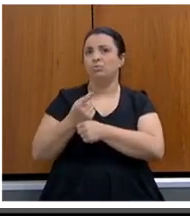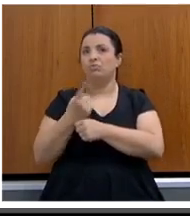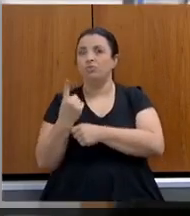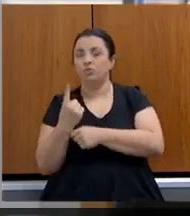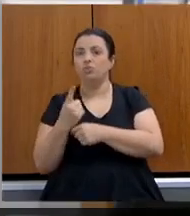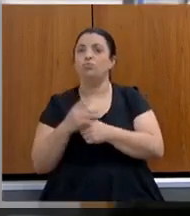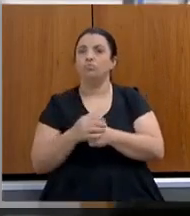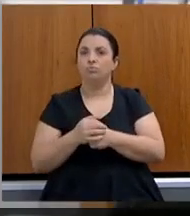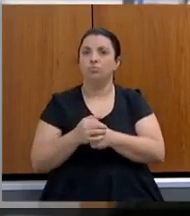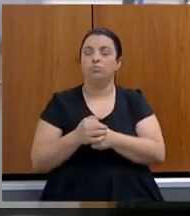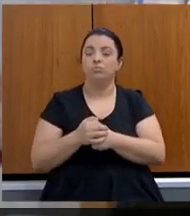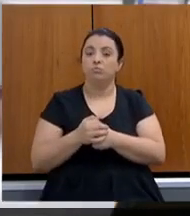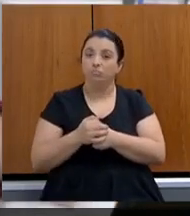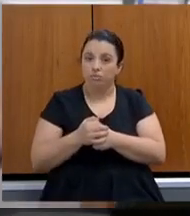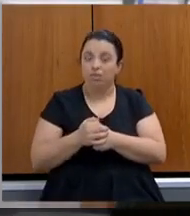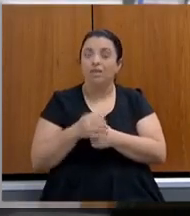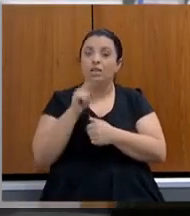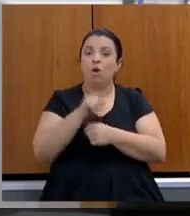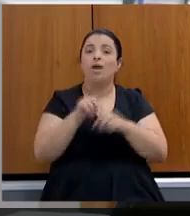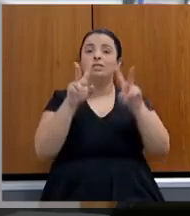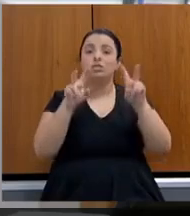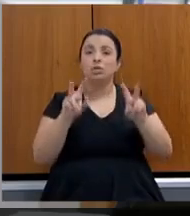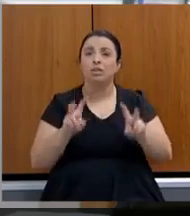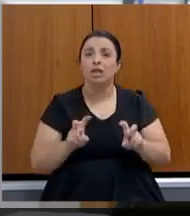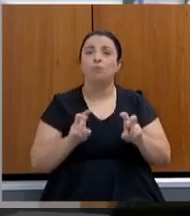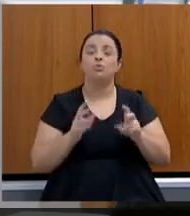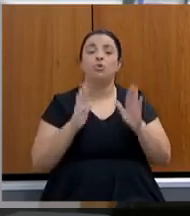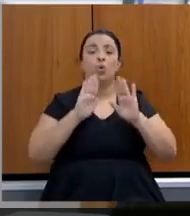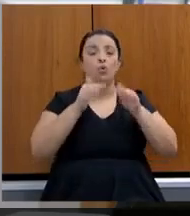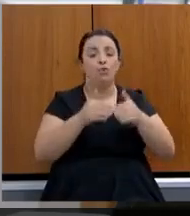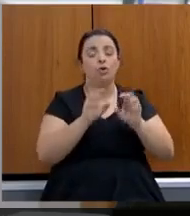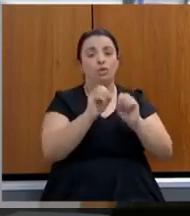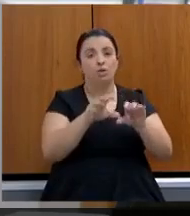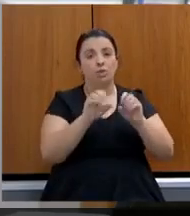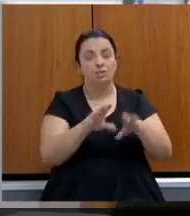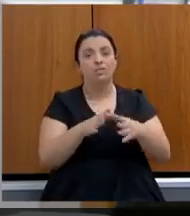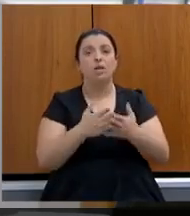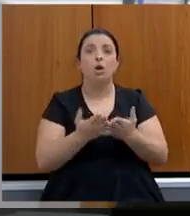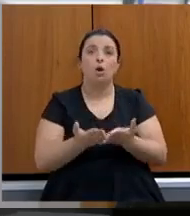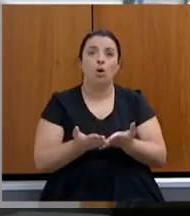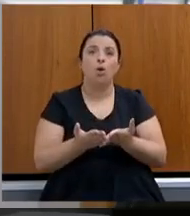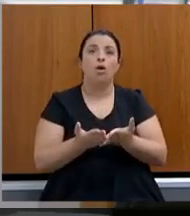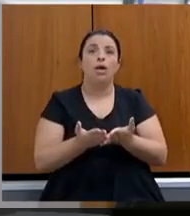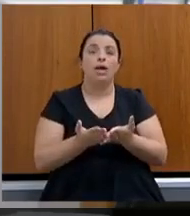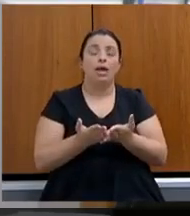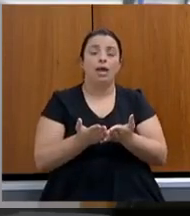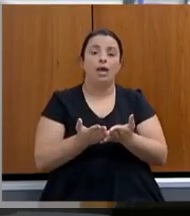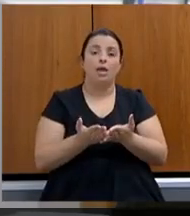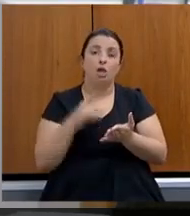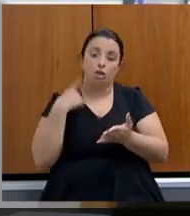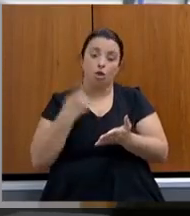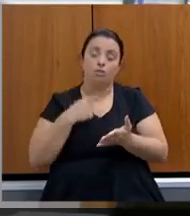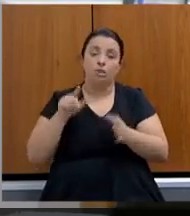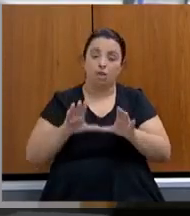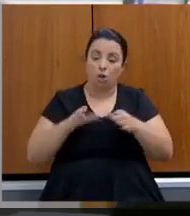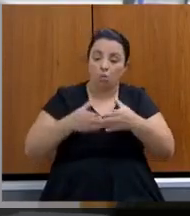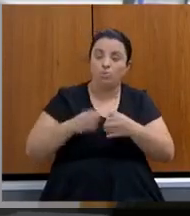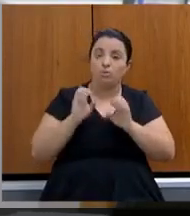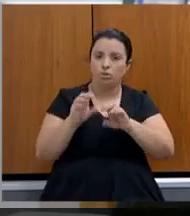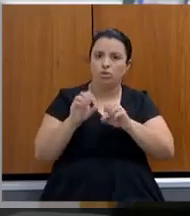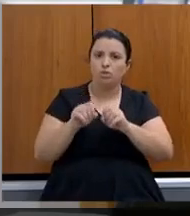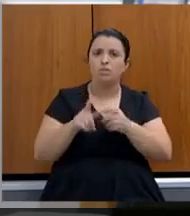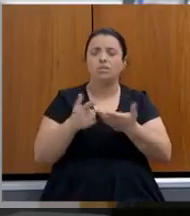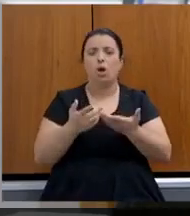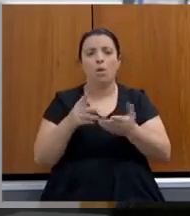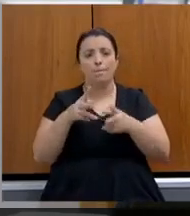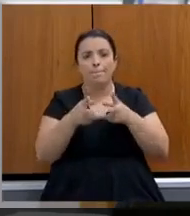questões relacionadas à educação a partir do trabalho acompanhamento feito pela comissão de Educação Ciência